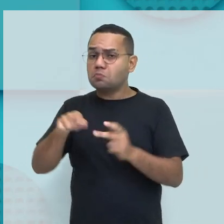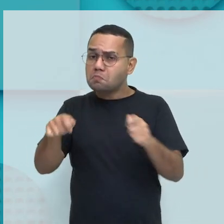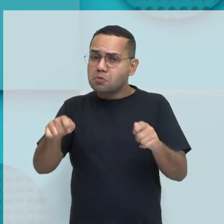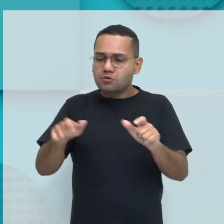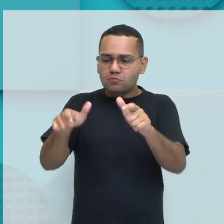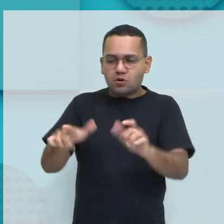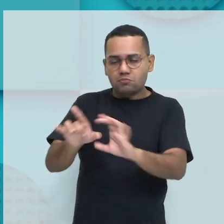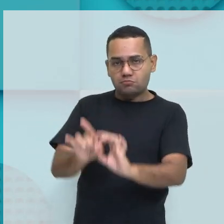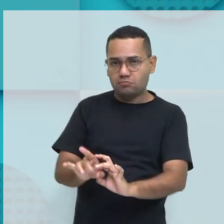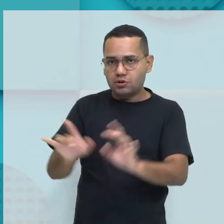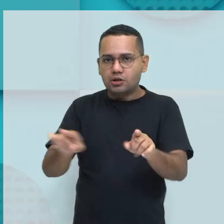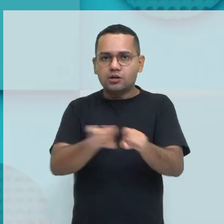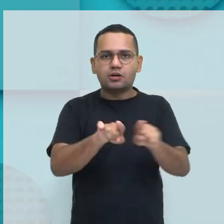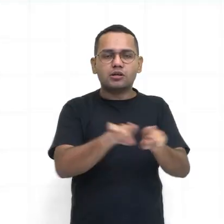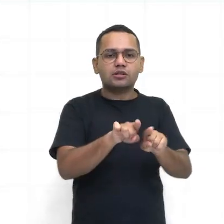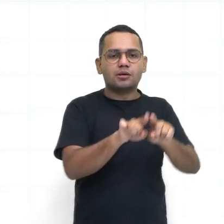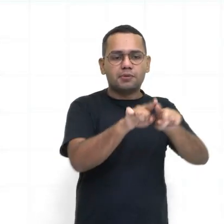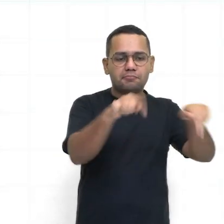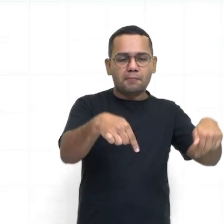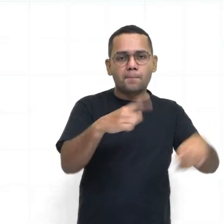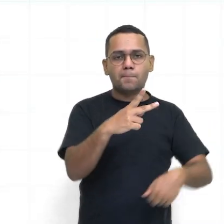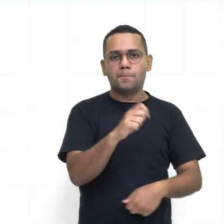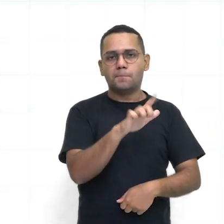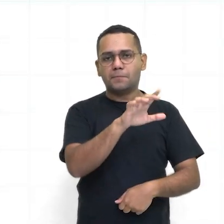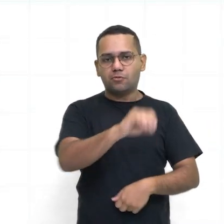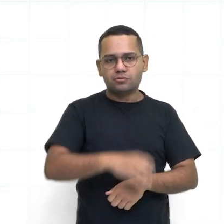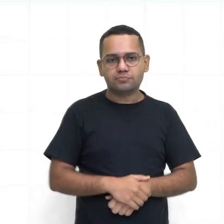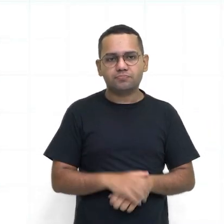Então, vamos falar um pouco sobre a efemeridade